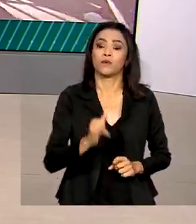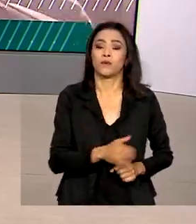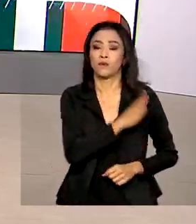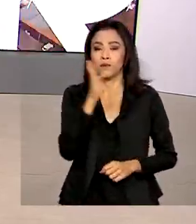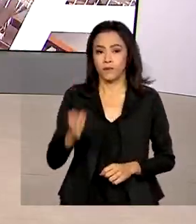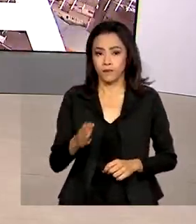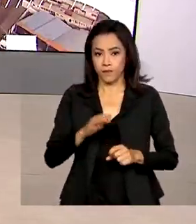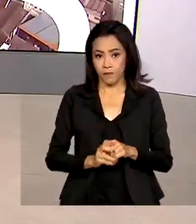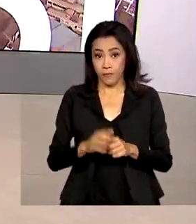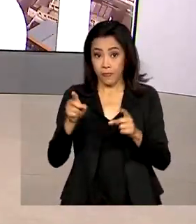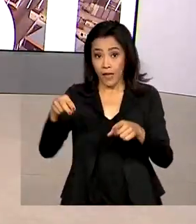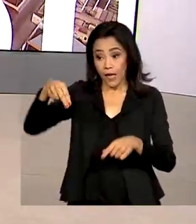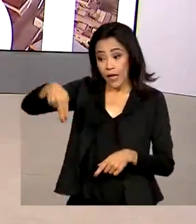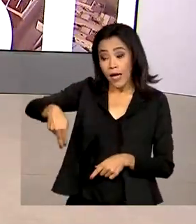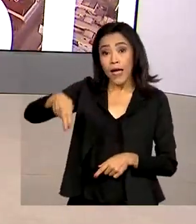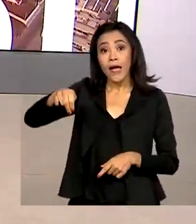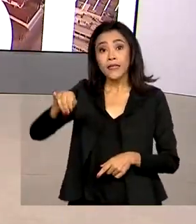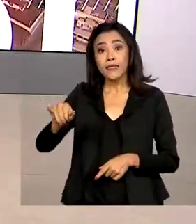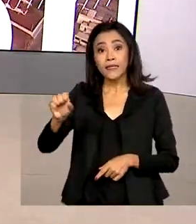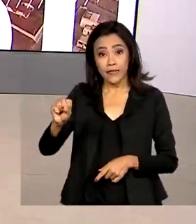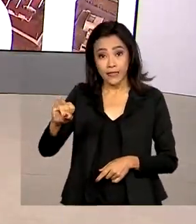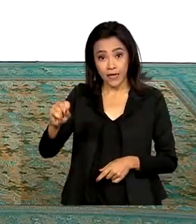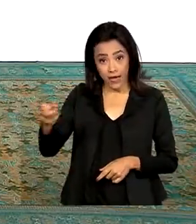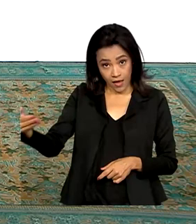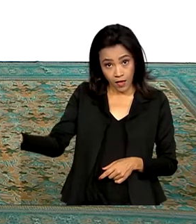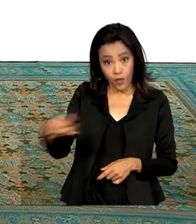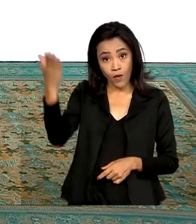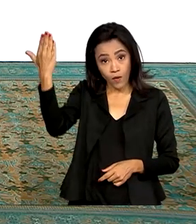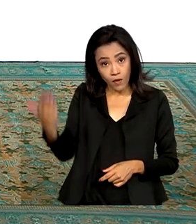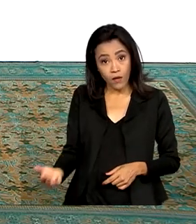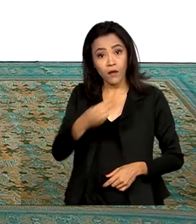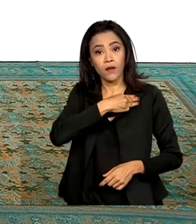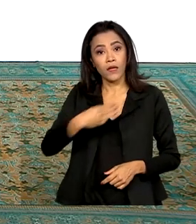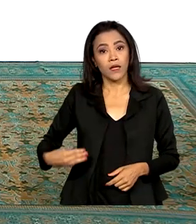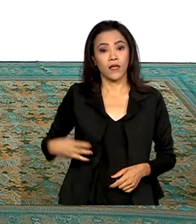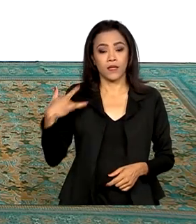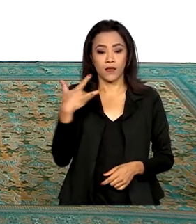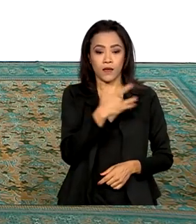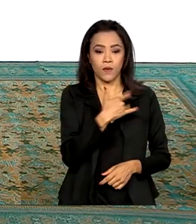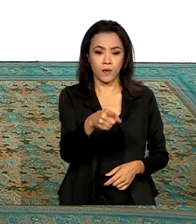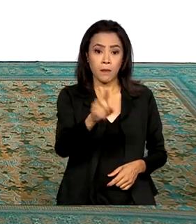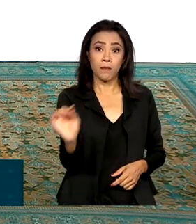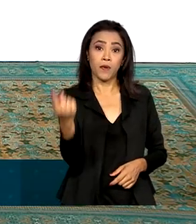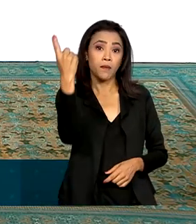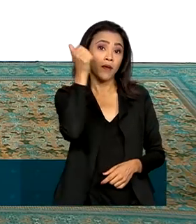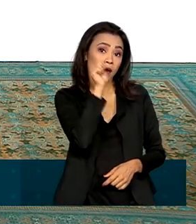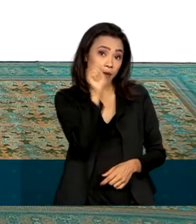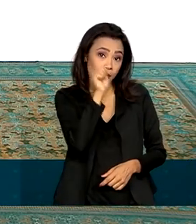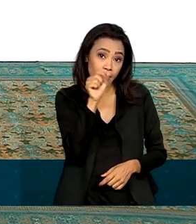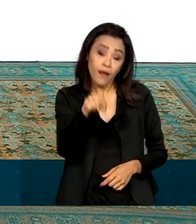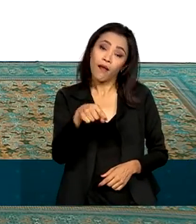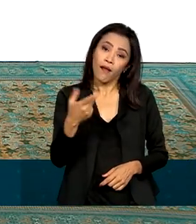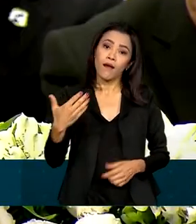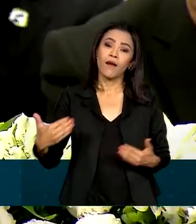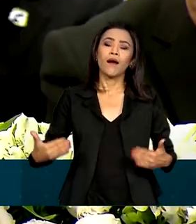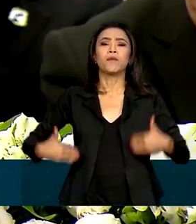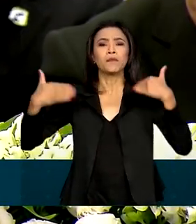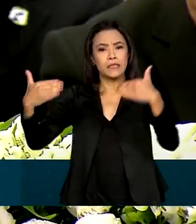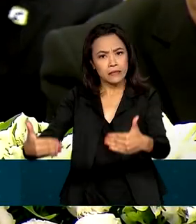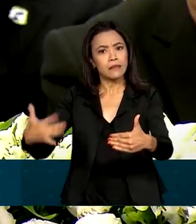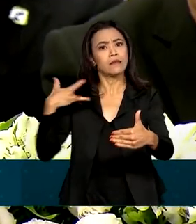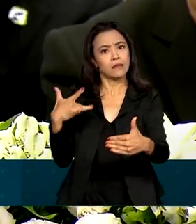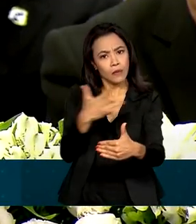é a nova ministra da Saúde primeira mulher a chefiar o Ministério da Saúde